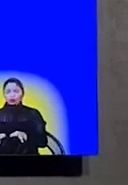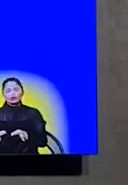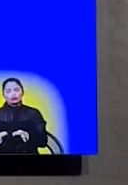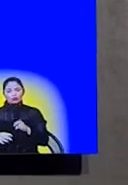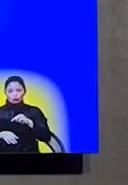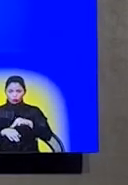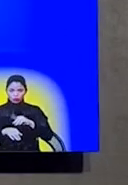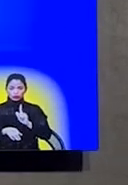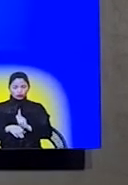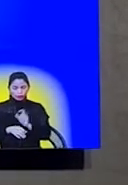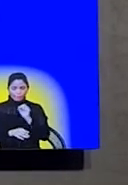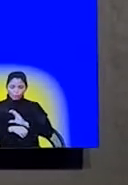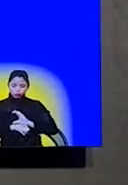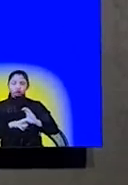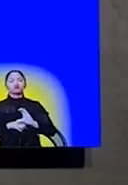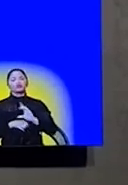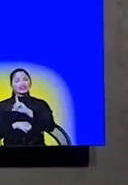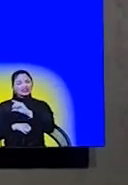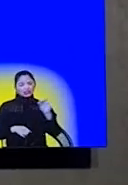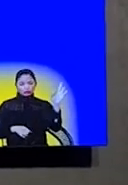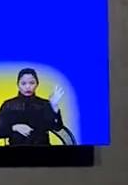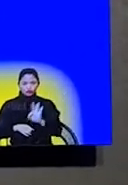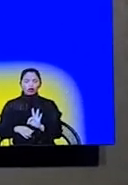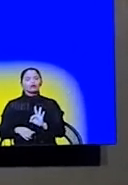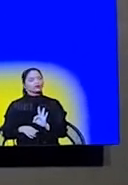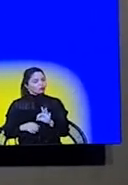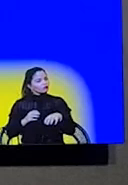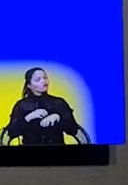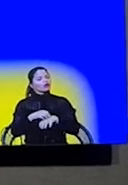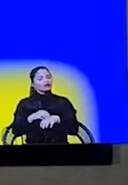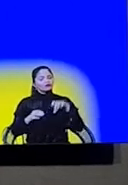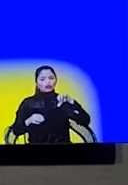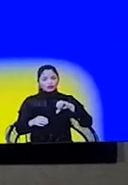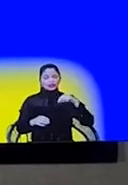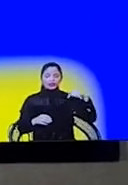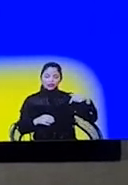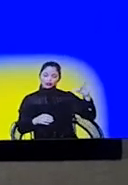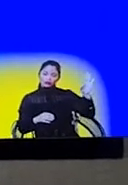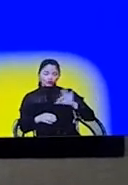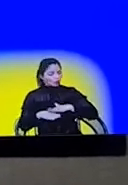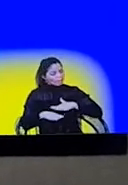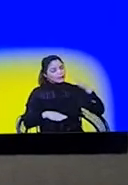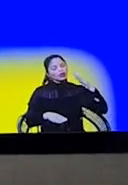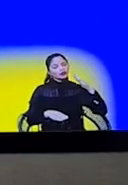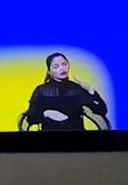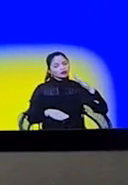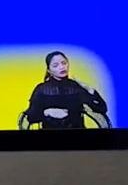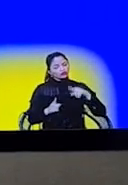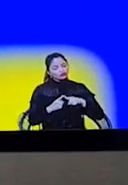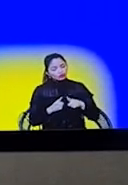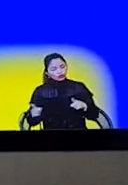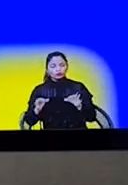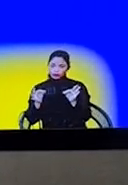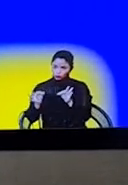pagando 100% do custo de frete se você tiver 97% ou mais de despacho no prazo. Então, ou seja,